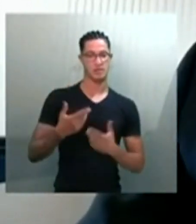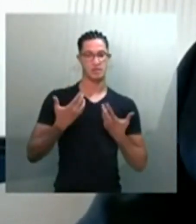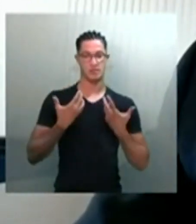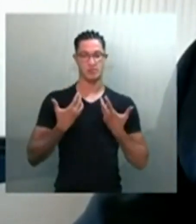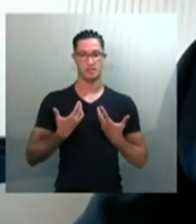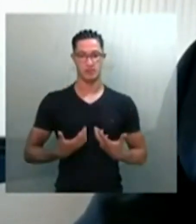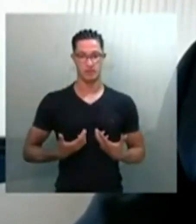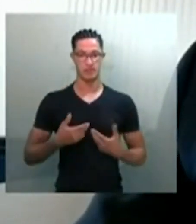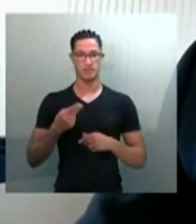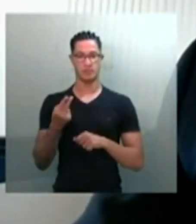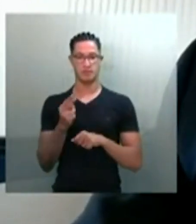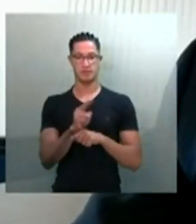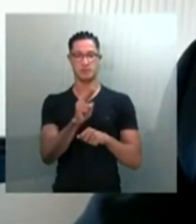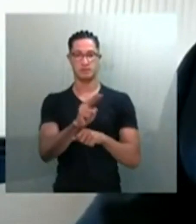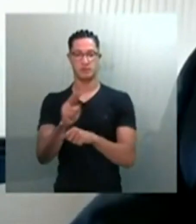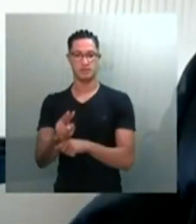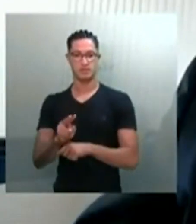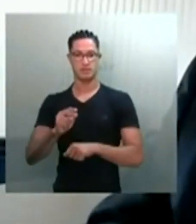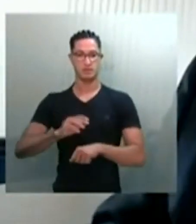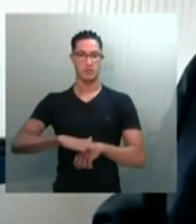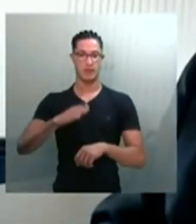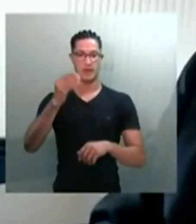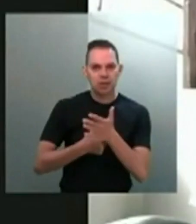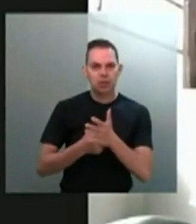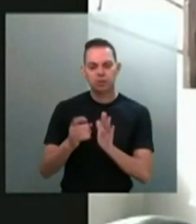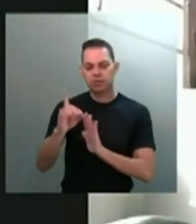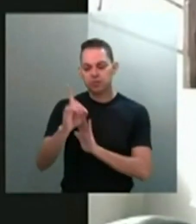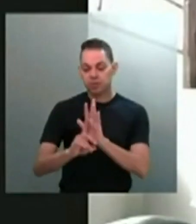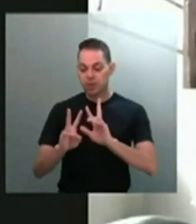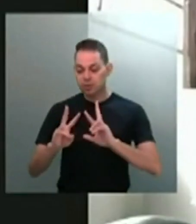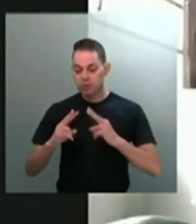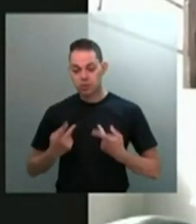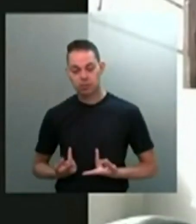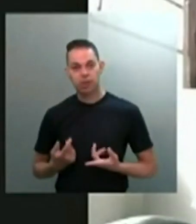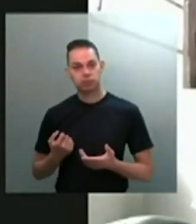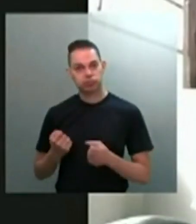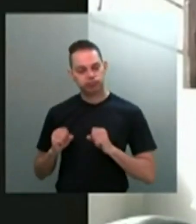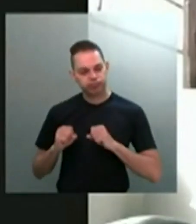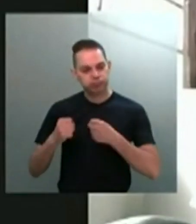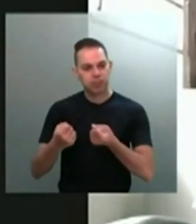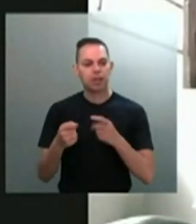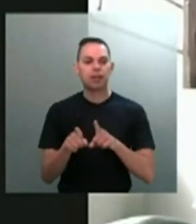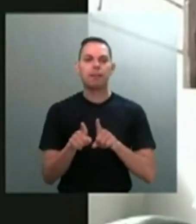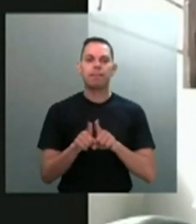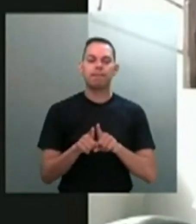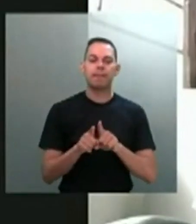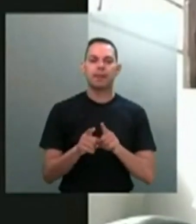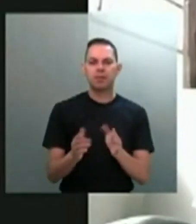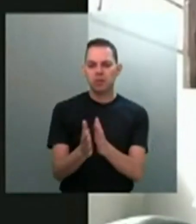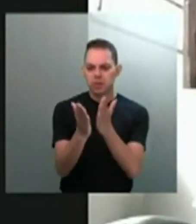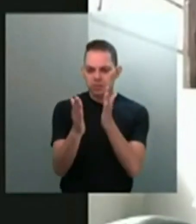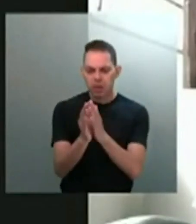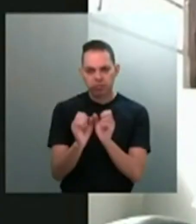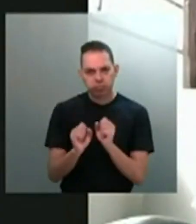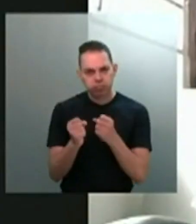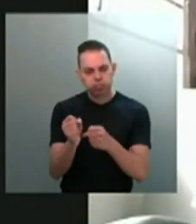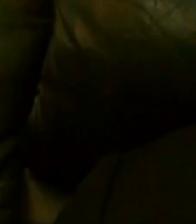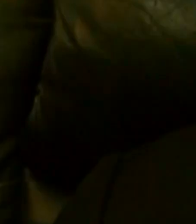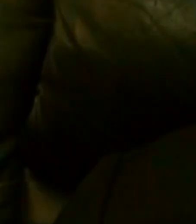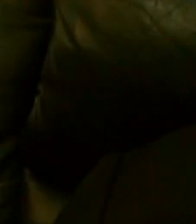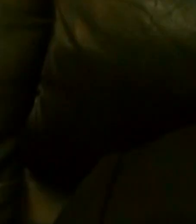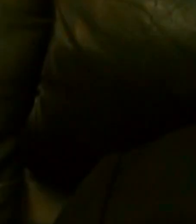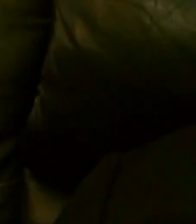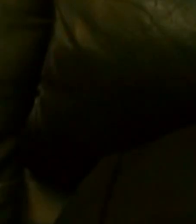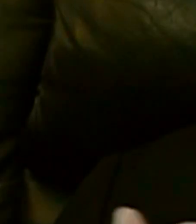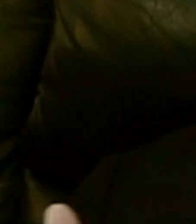incansável defensor dos mais fragilizados. Padre Júlio Lancelotti destacou a preocupação de Dom